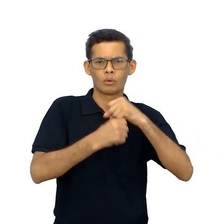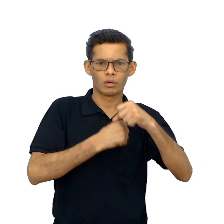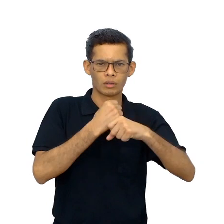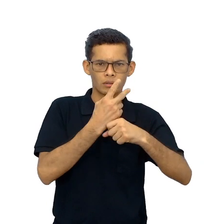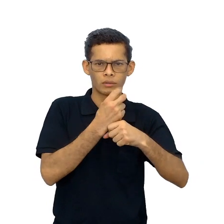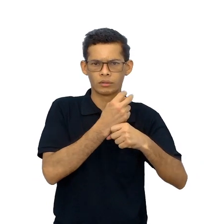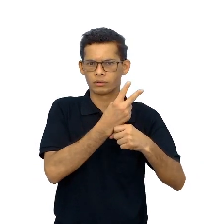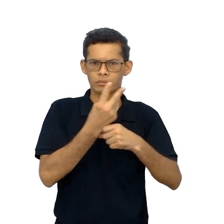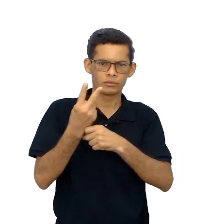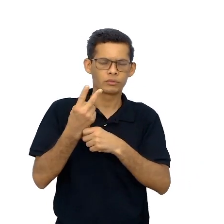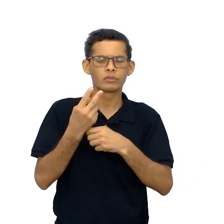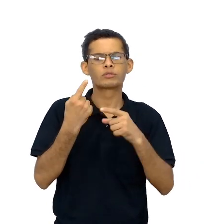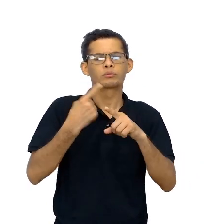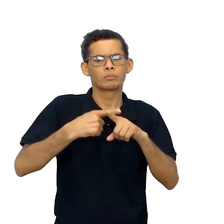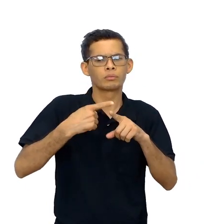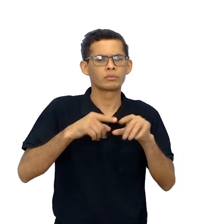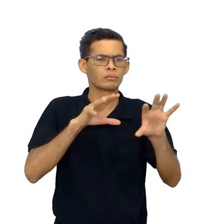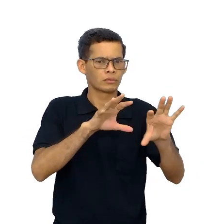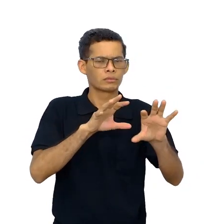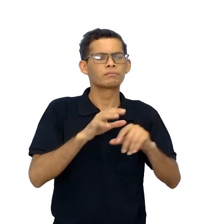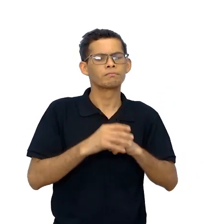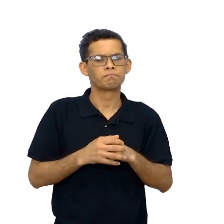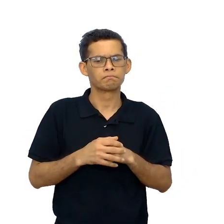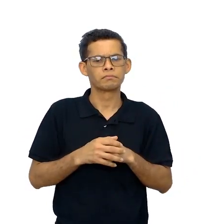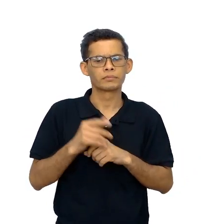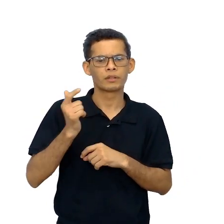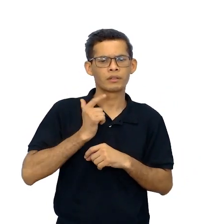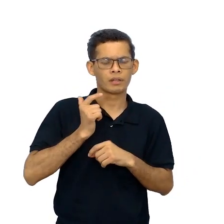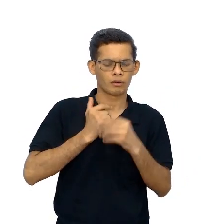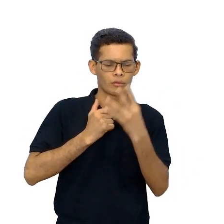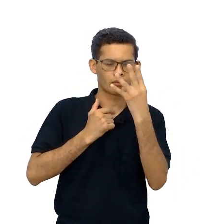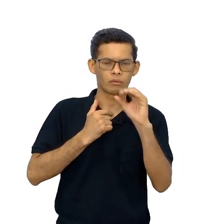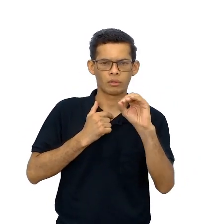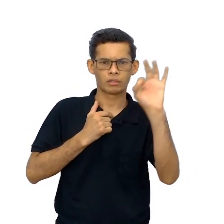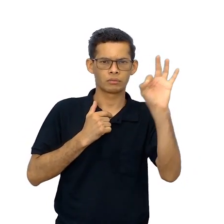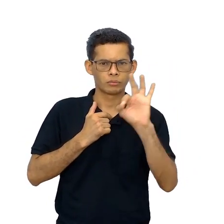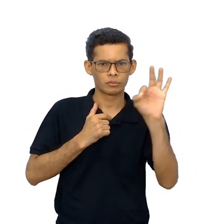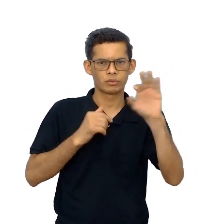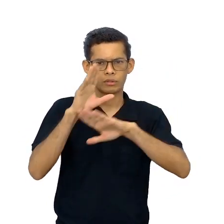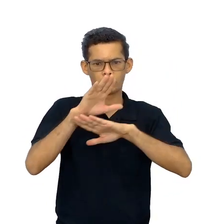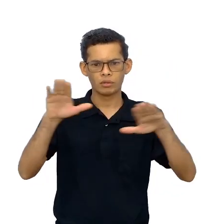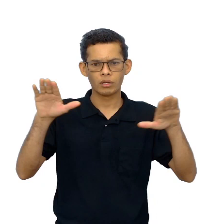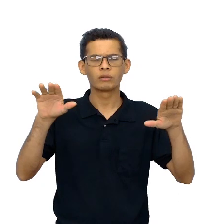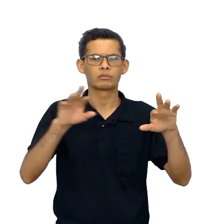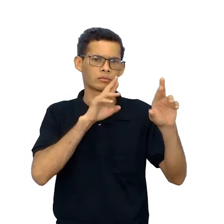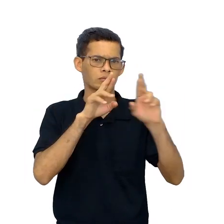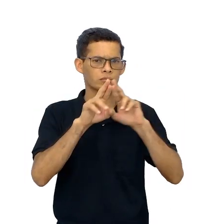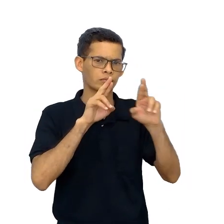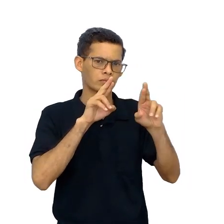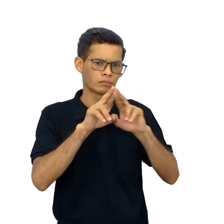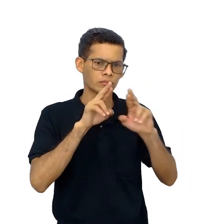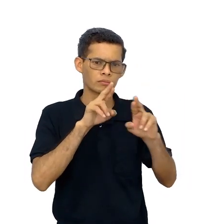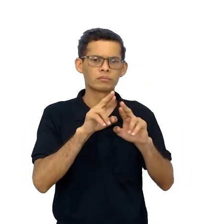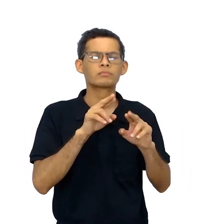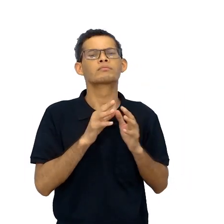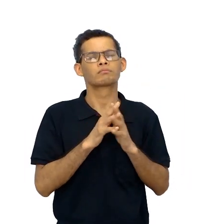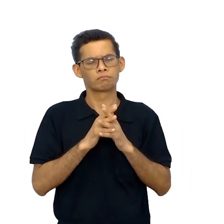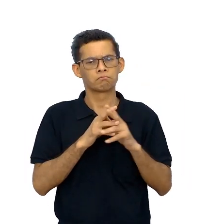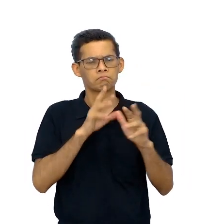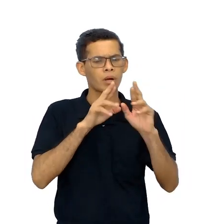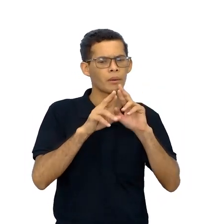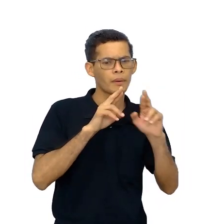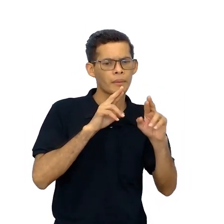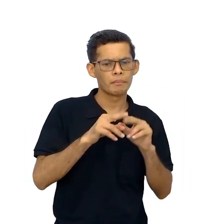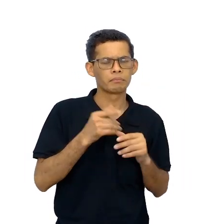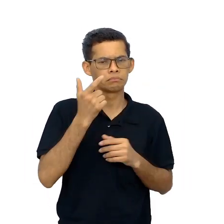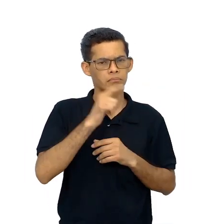foi mais sensível, né? Então, aqui eu só tenho 40% dos estudantes que fizeram a atividade, que